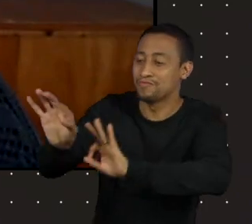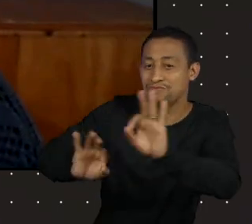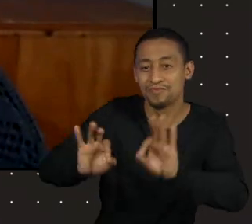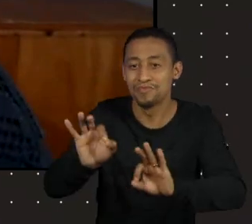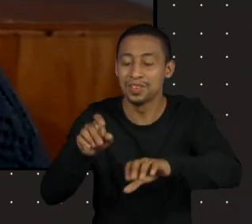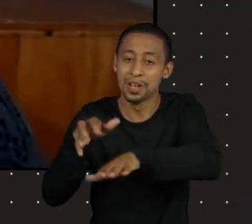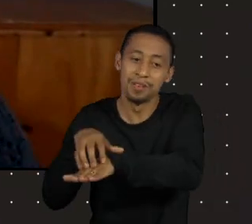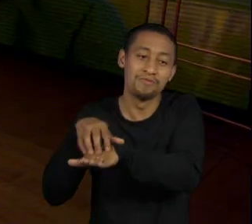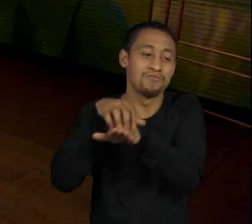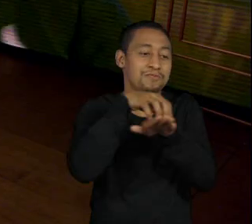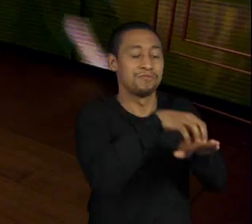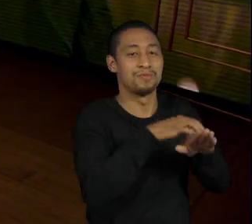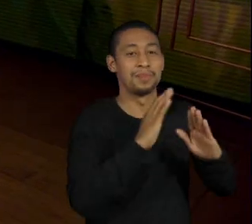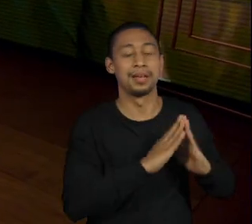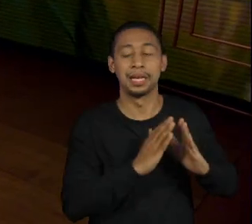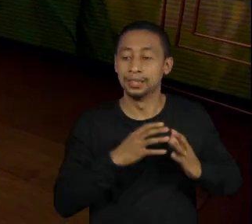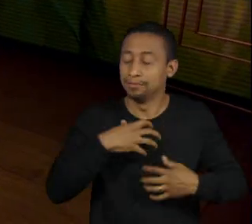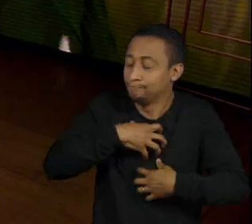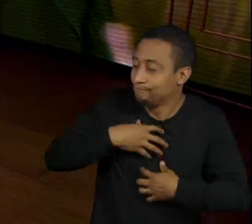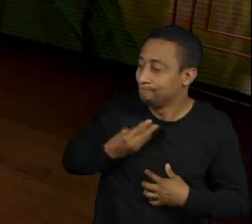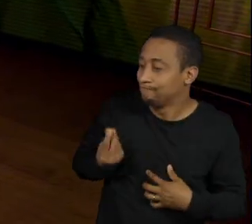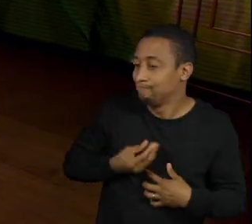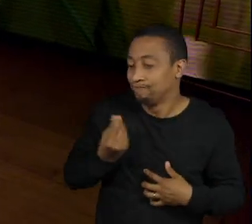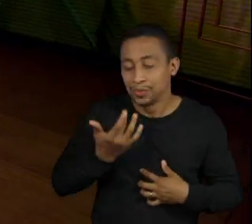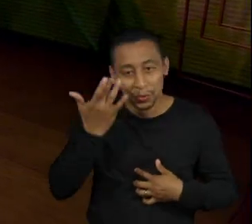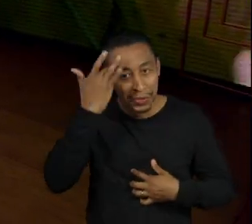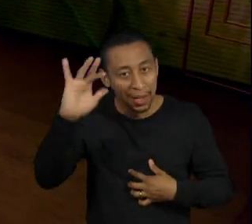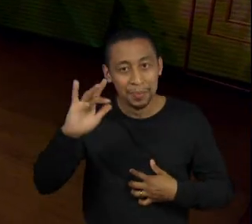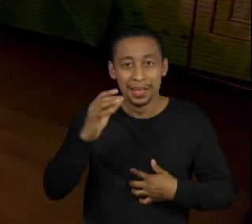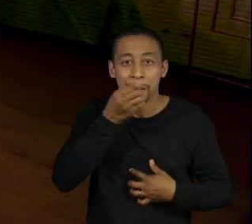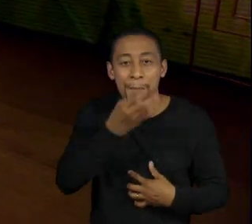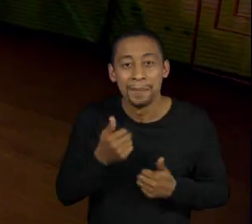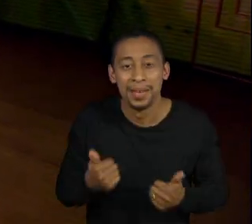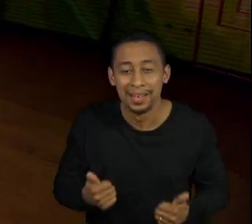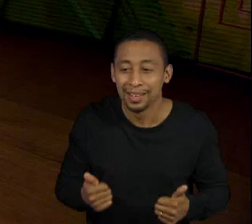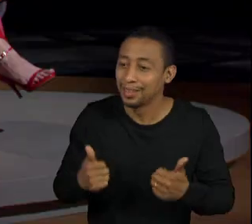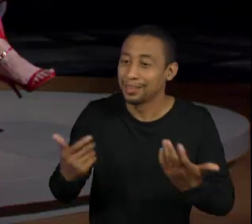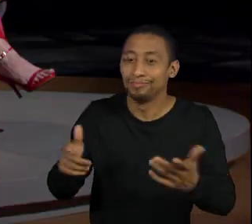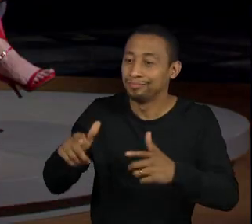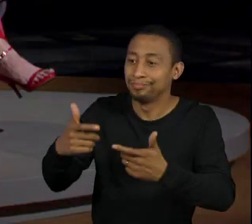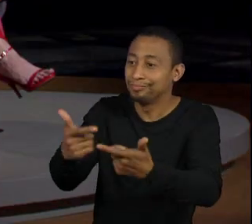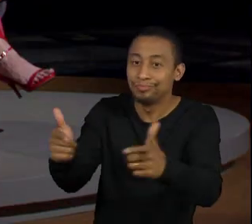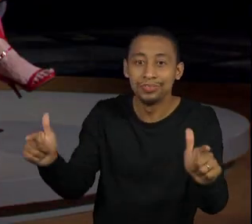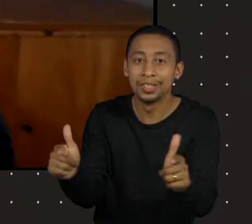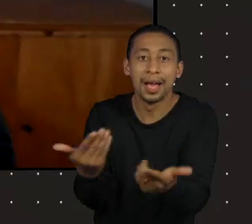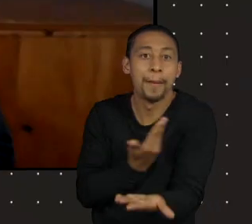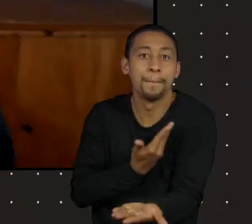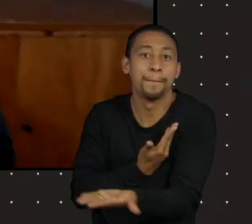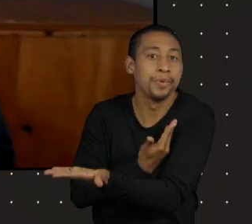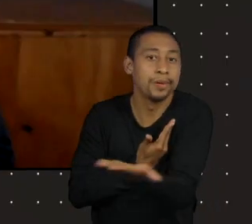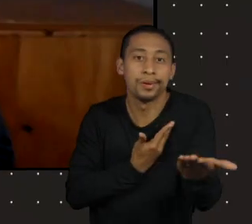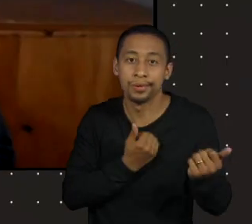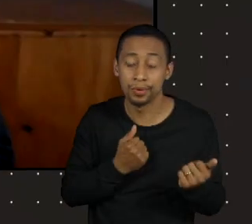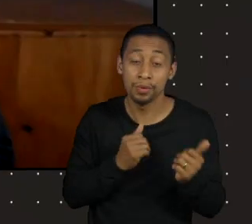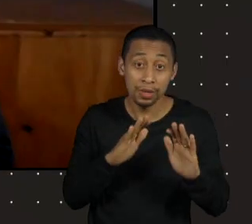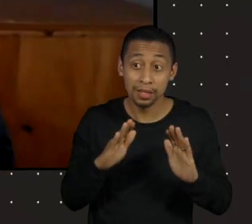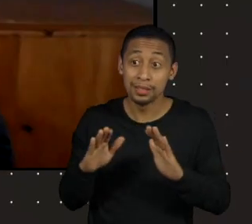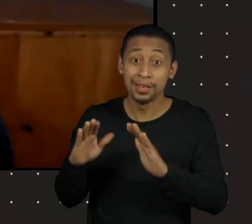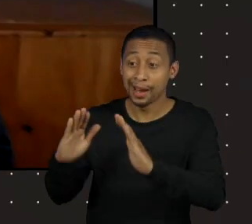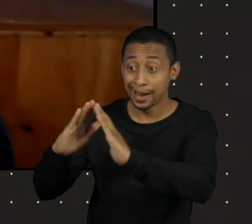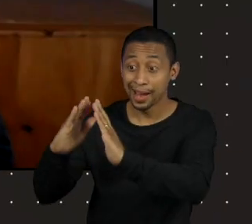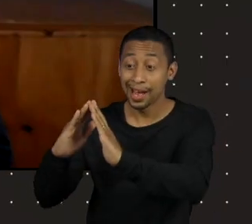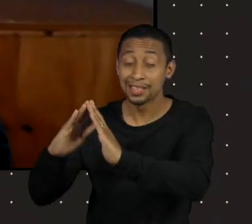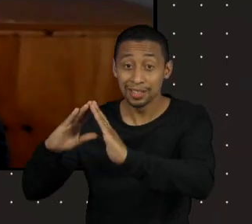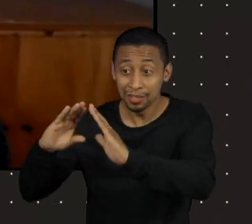aflitíssima, né? Porque ainda não sabia se tinha ido bem, não tinha amigos ali, mas sair de casa foi uma experiência